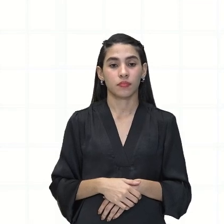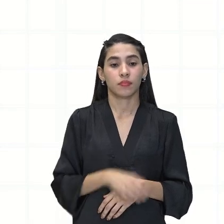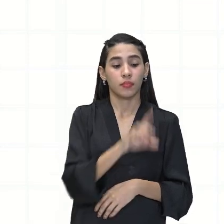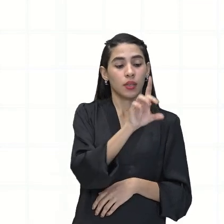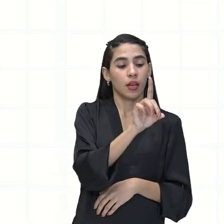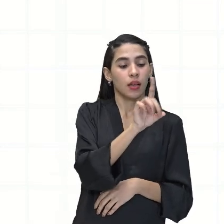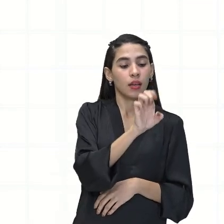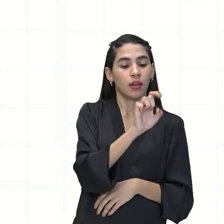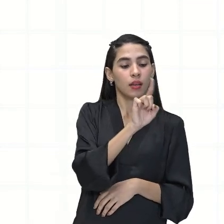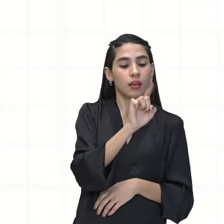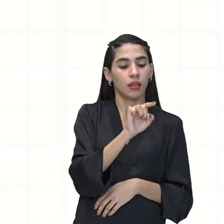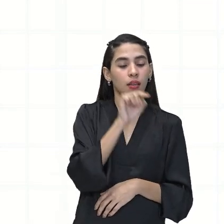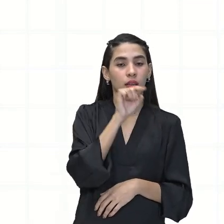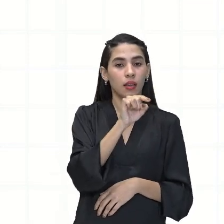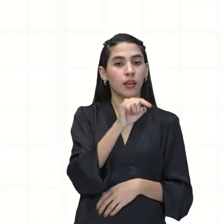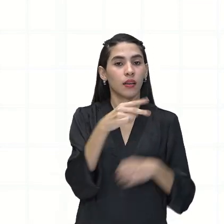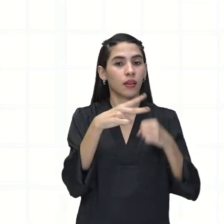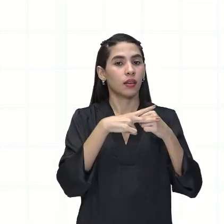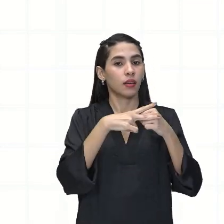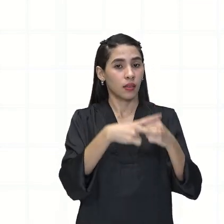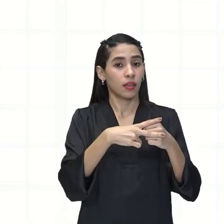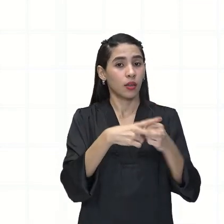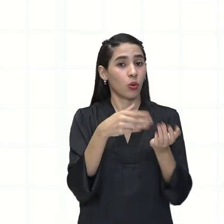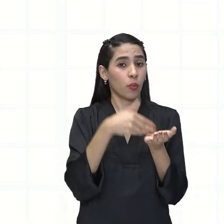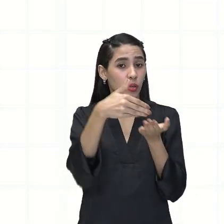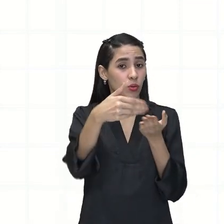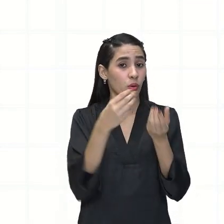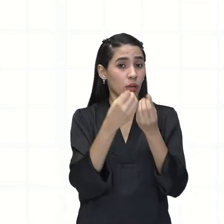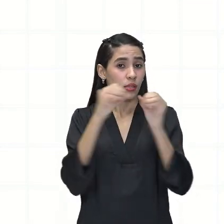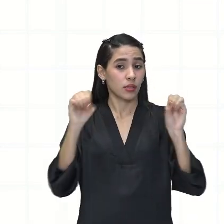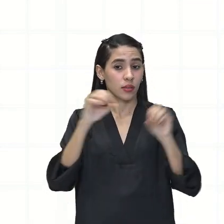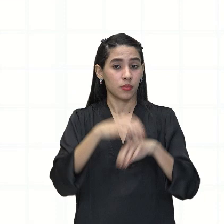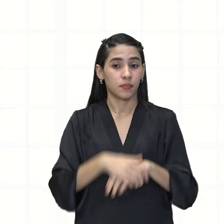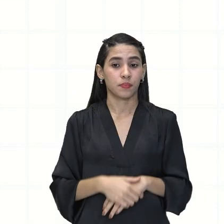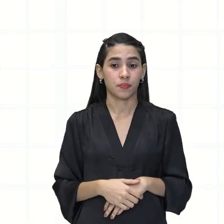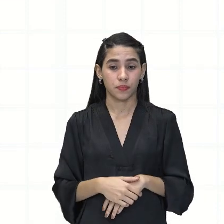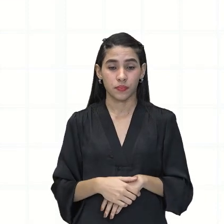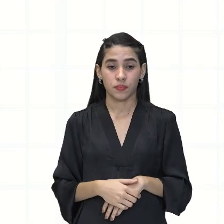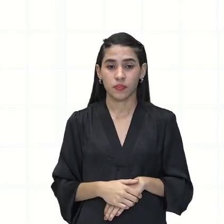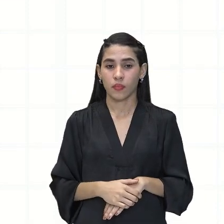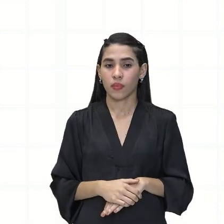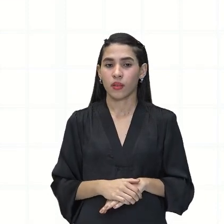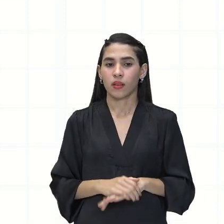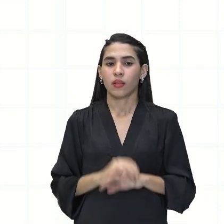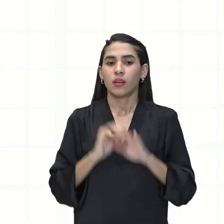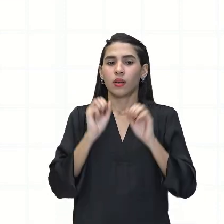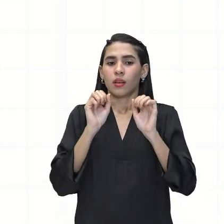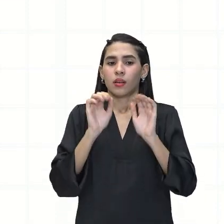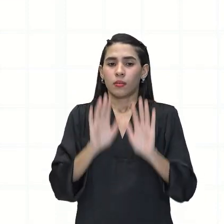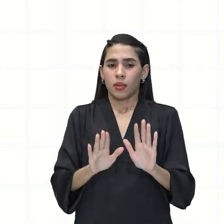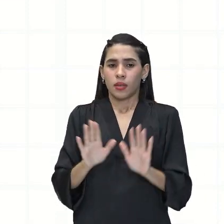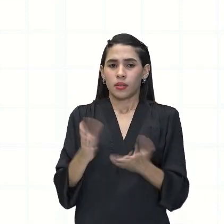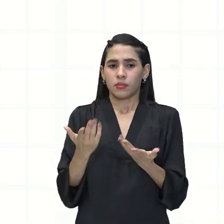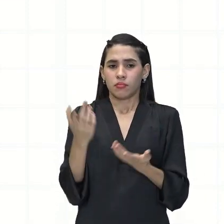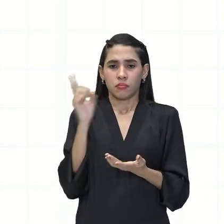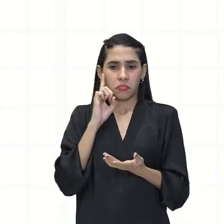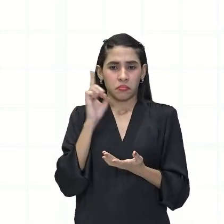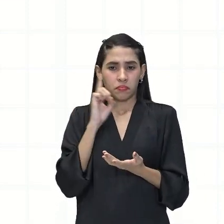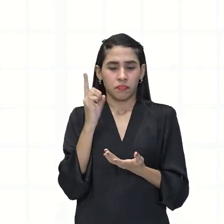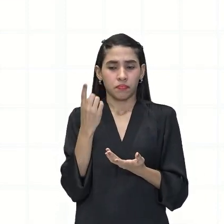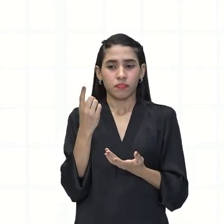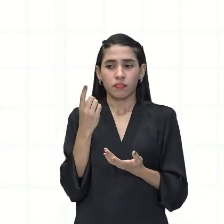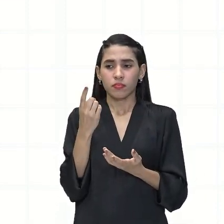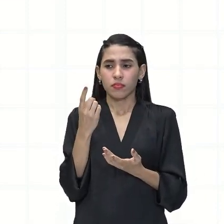verbo começou. E aí nós temos o me. Professora, mas no dia a dia a gente fala assim, me dá